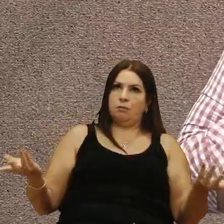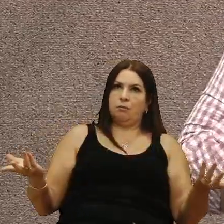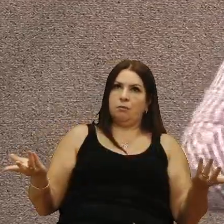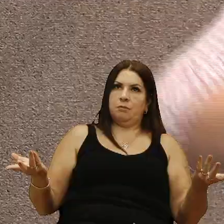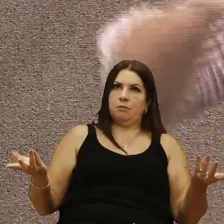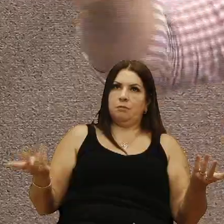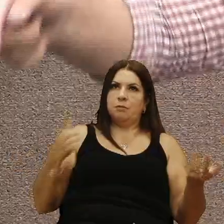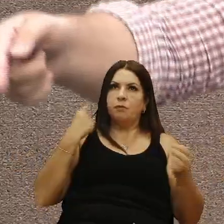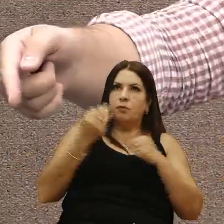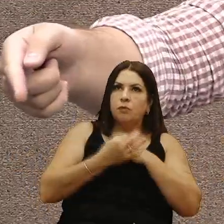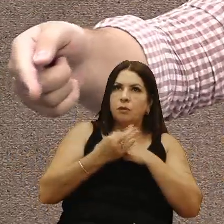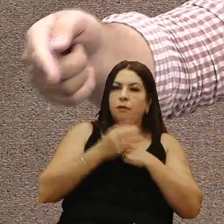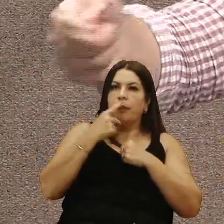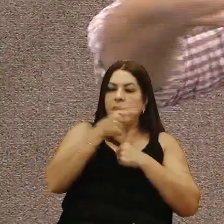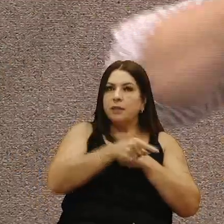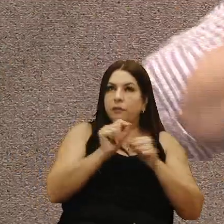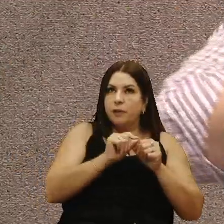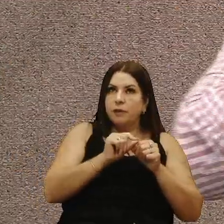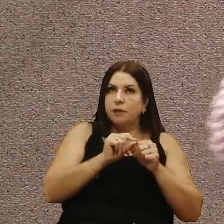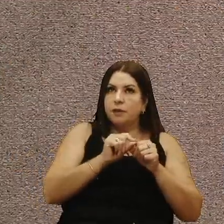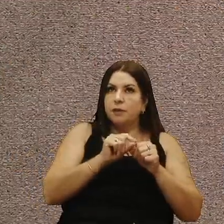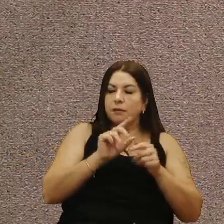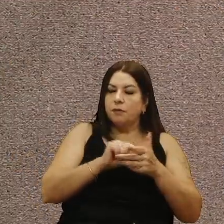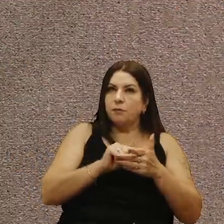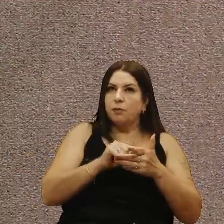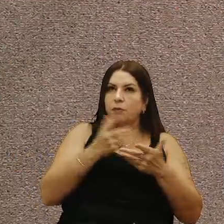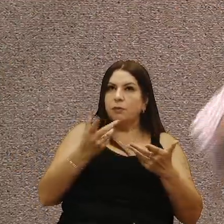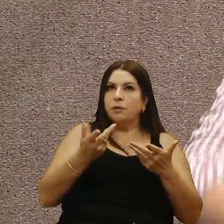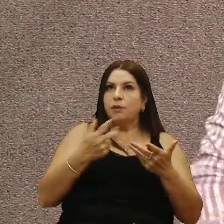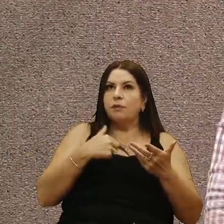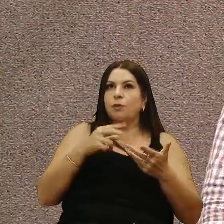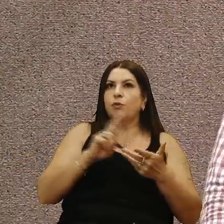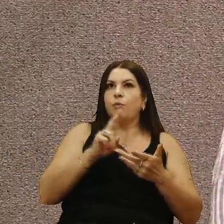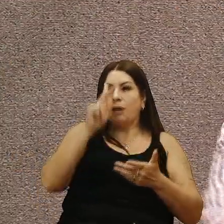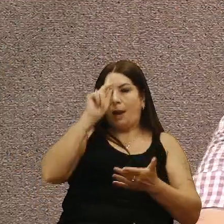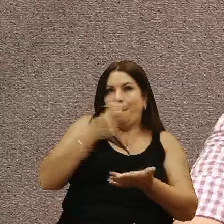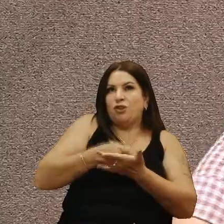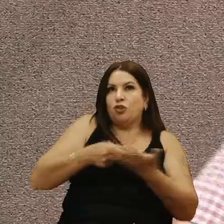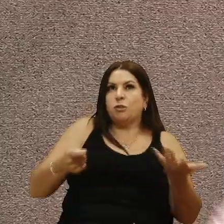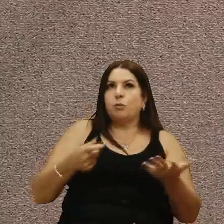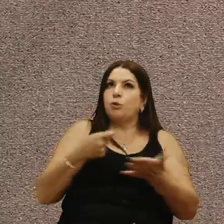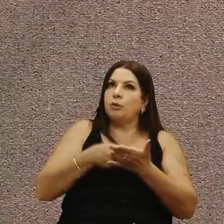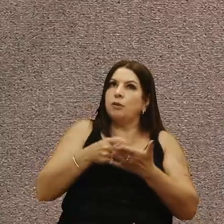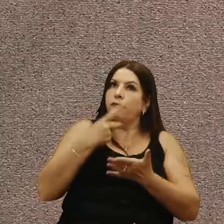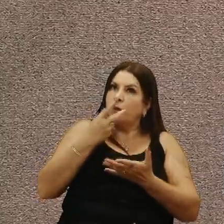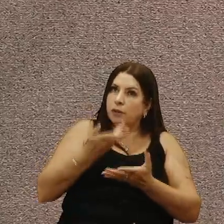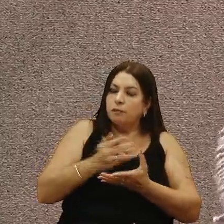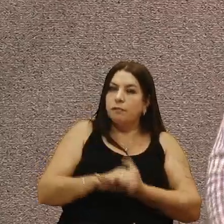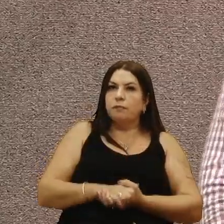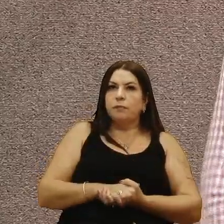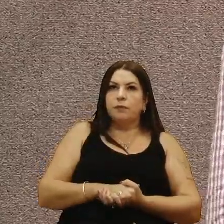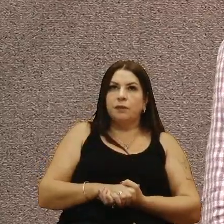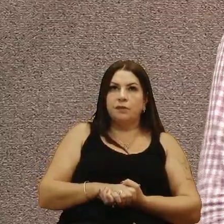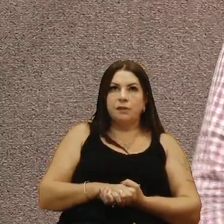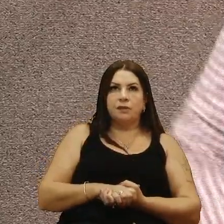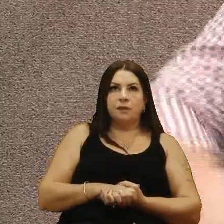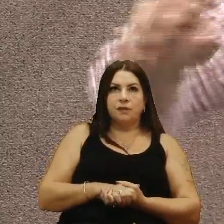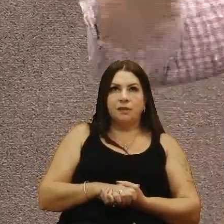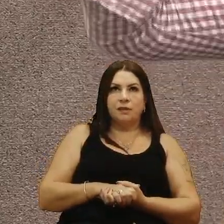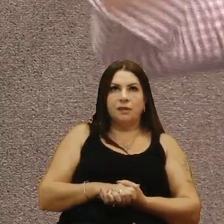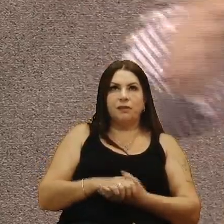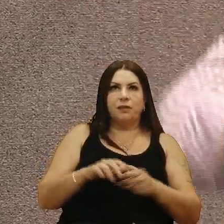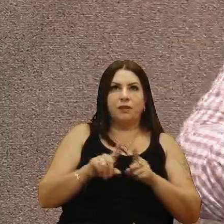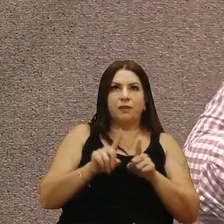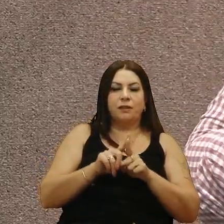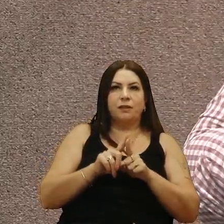advogar machismo, porque se eu faço isso, qualquer homem dessa casa é machismo. Obrigado. Eu estou tentando falar aqui. Obrigado, vereador Gabim. E eu